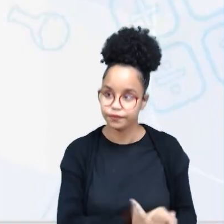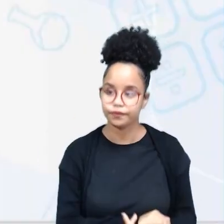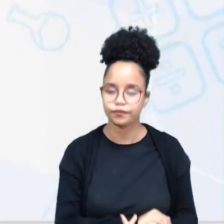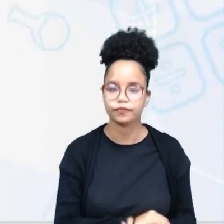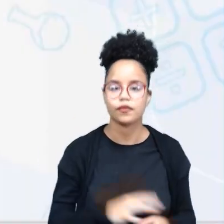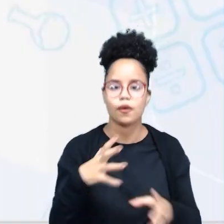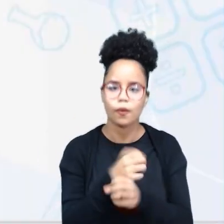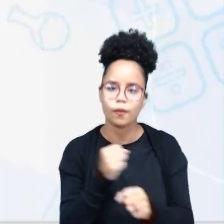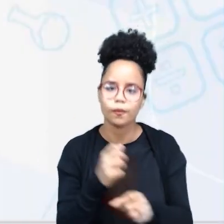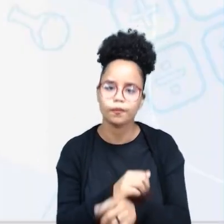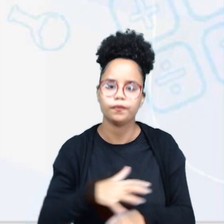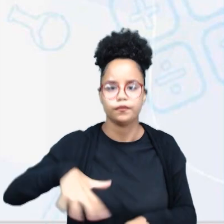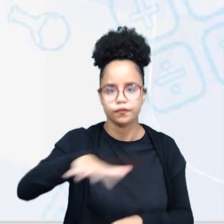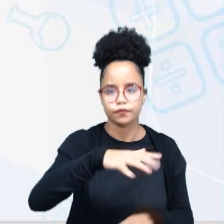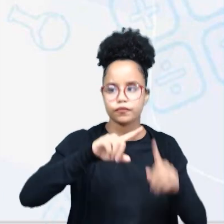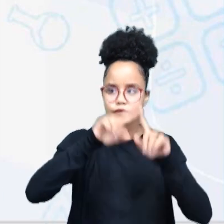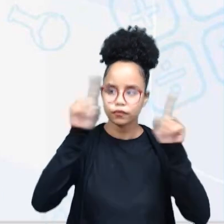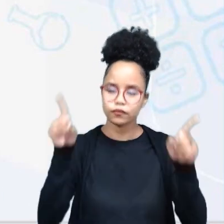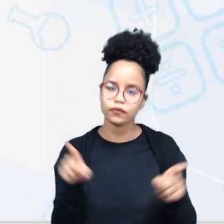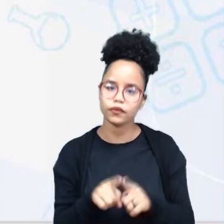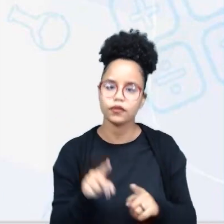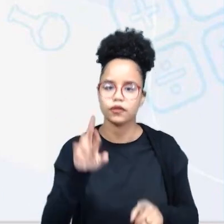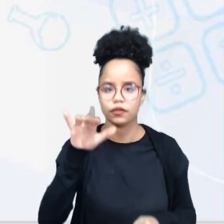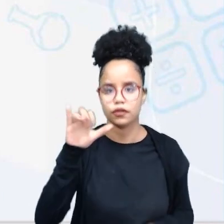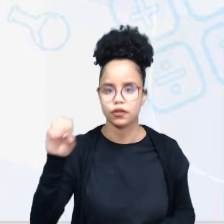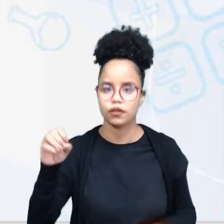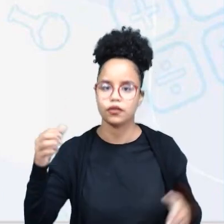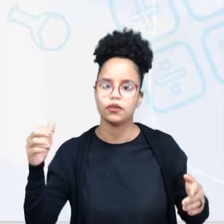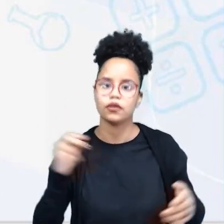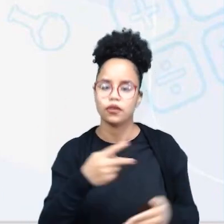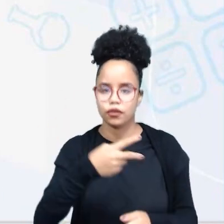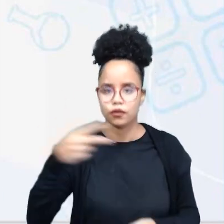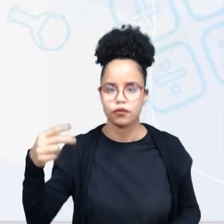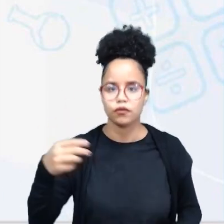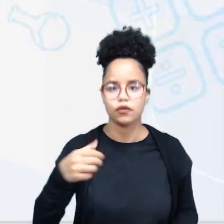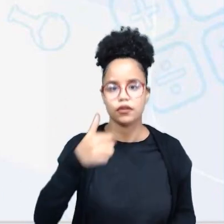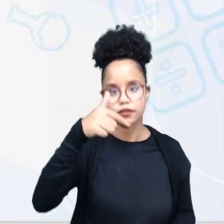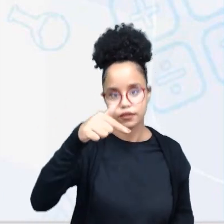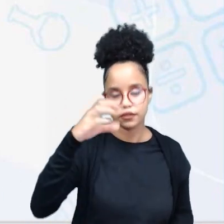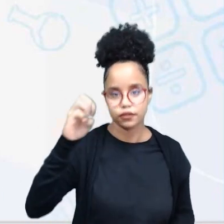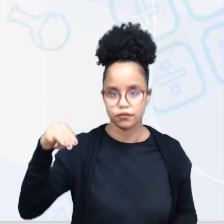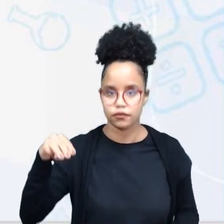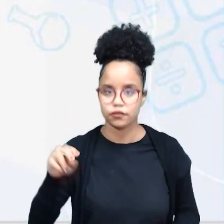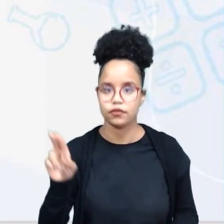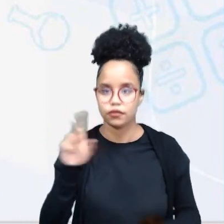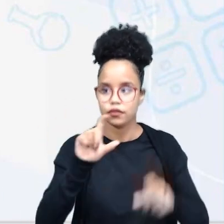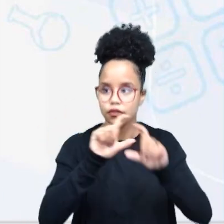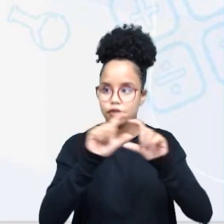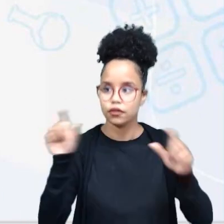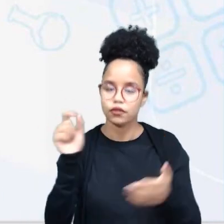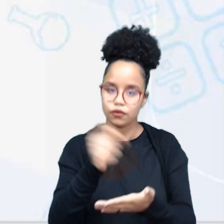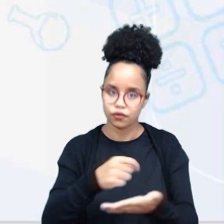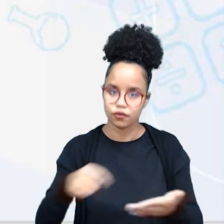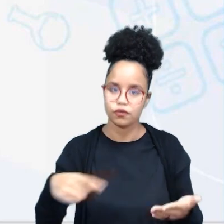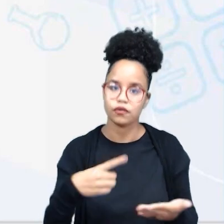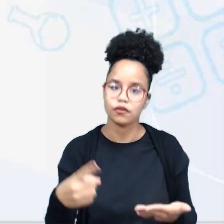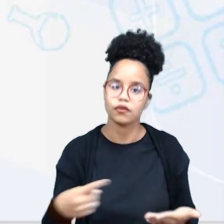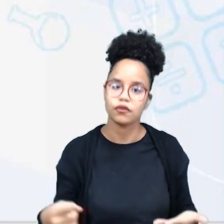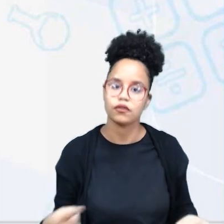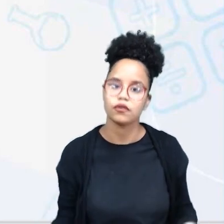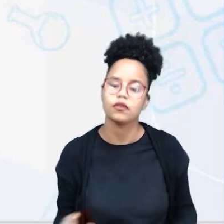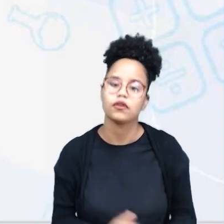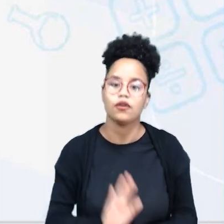calcule a área do circulo de raio igual a 7cm você vai usar a fórmula Zinha para fazer a nota aí no seu caderno